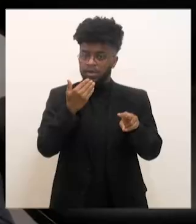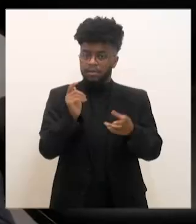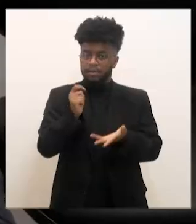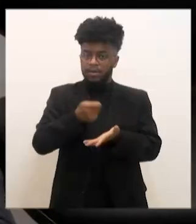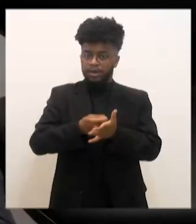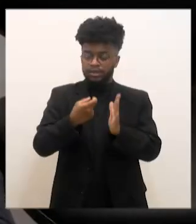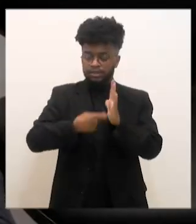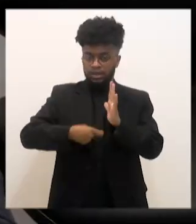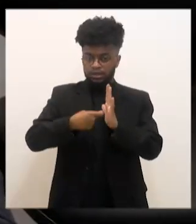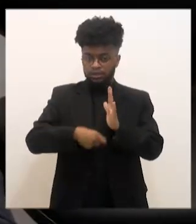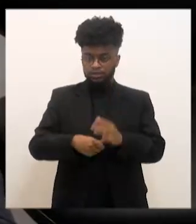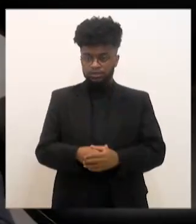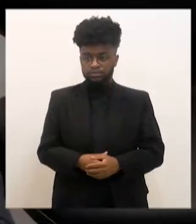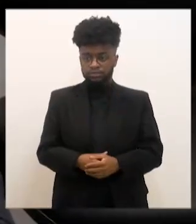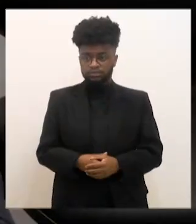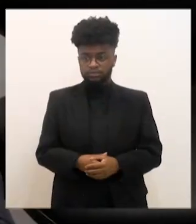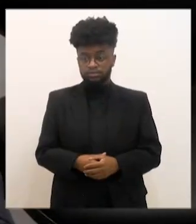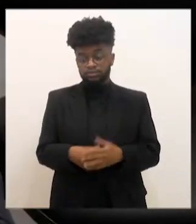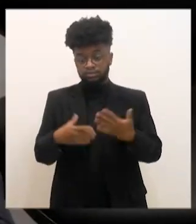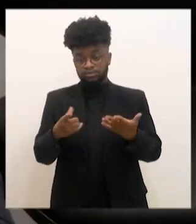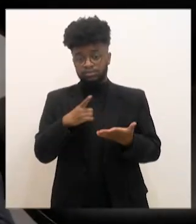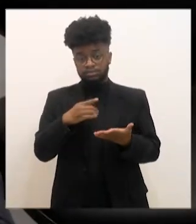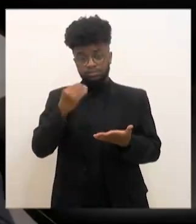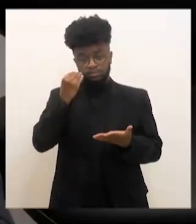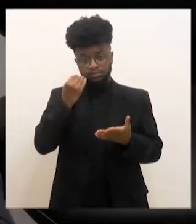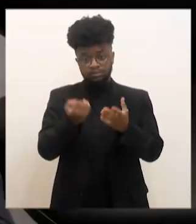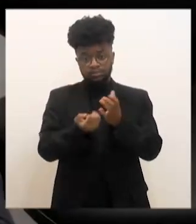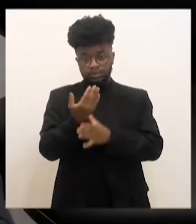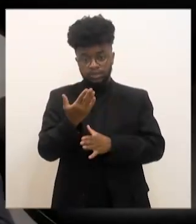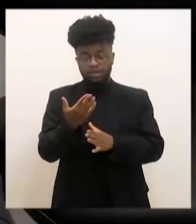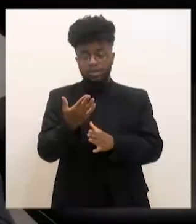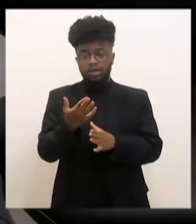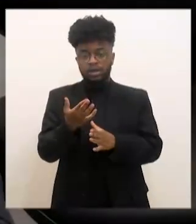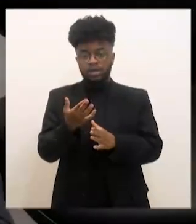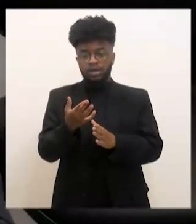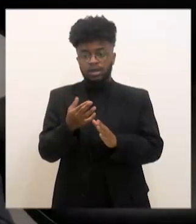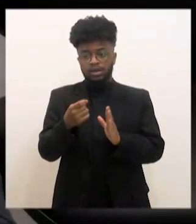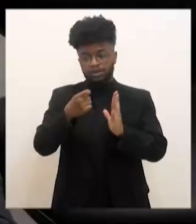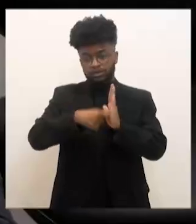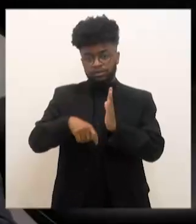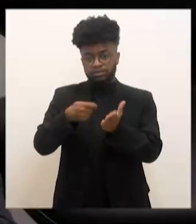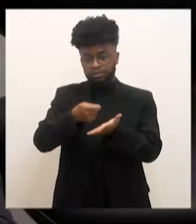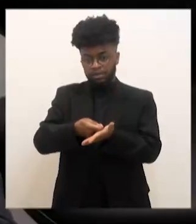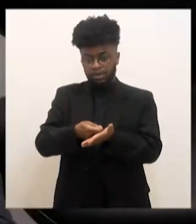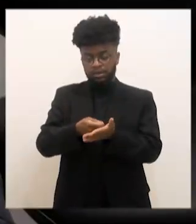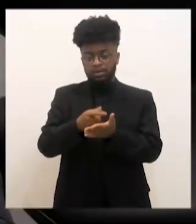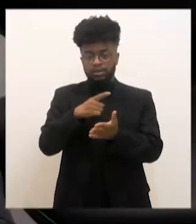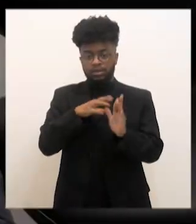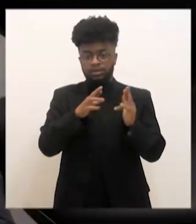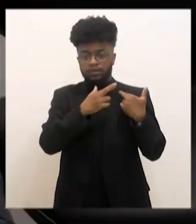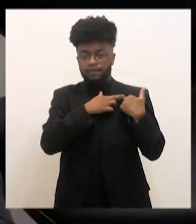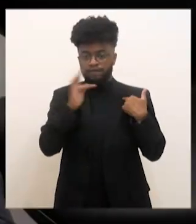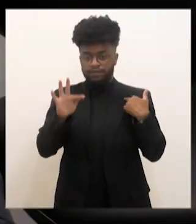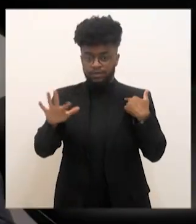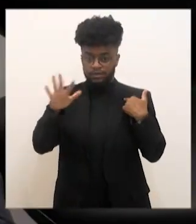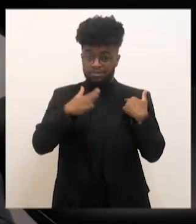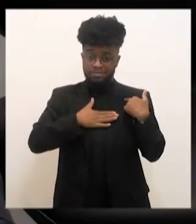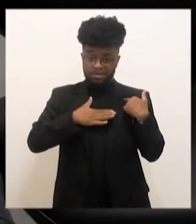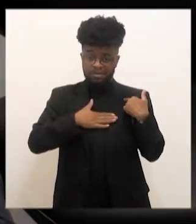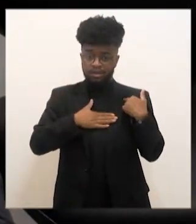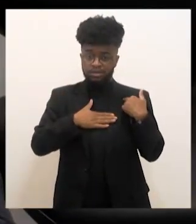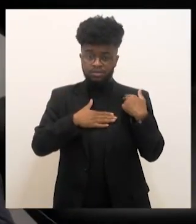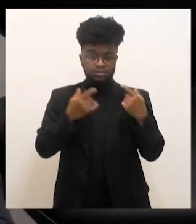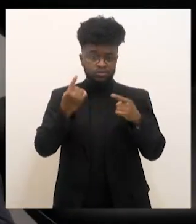taxa. A tentativa de instituir o tributo sobre a atividade de competência federal, ao meu ver, configura invasão